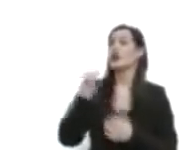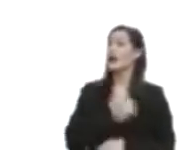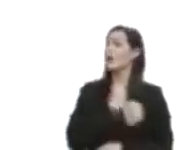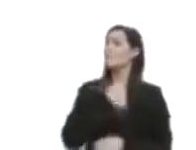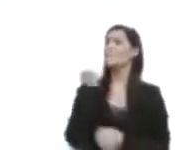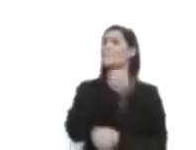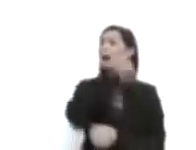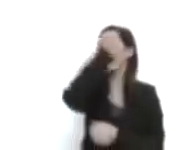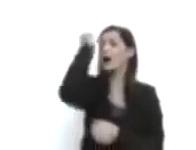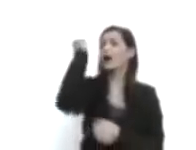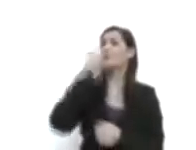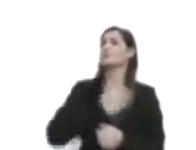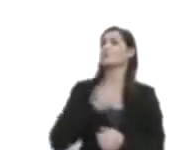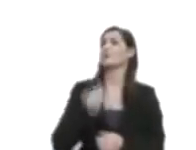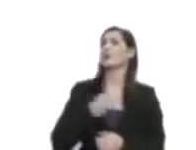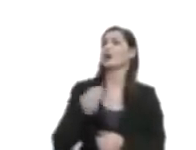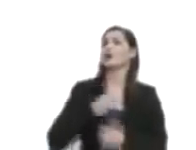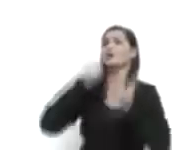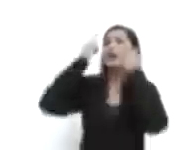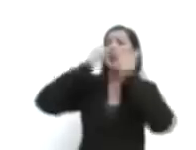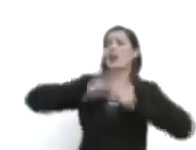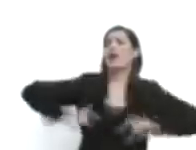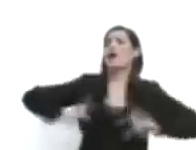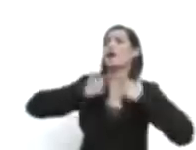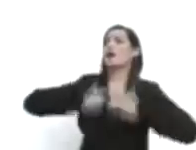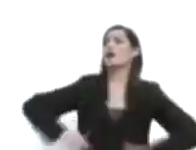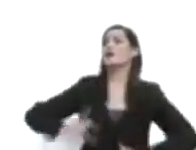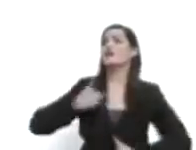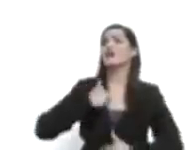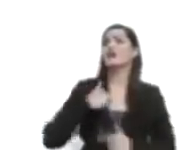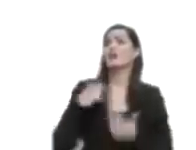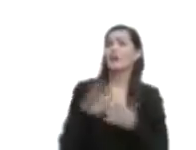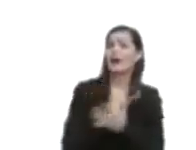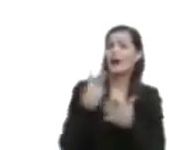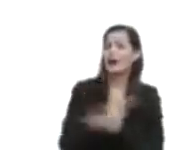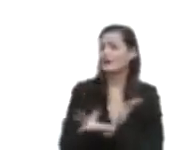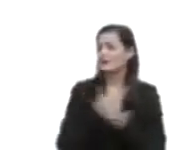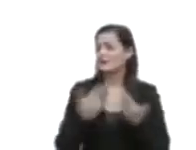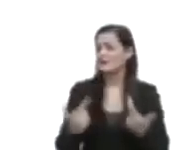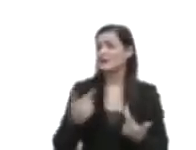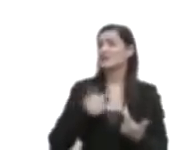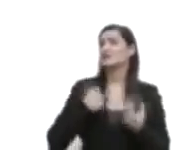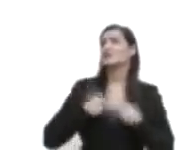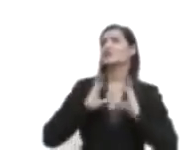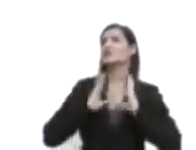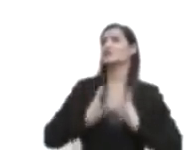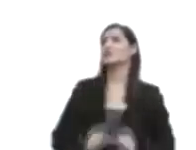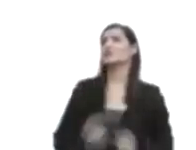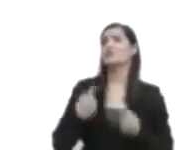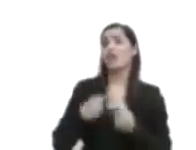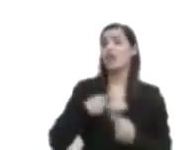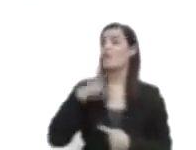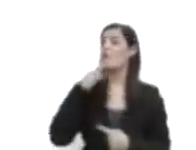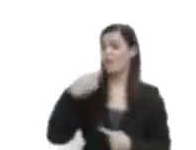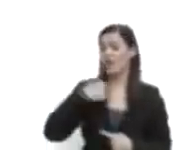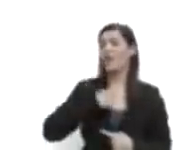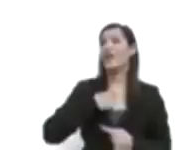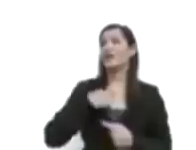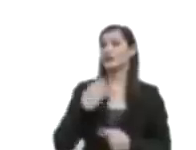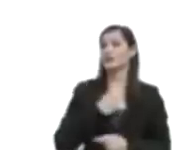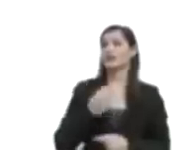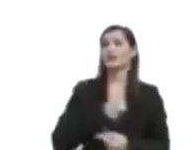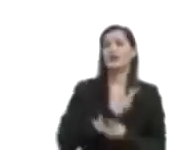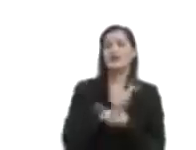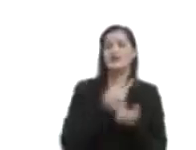misericórdias. Lava-me completamente da minha iniquidade, purifica-me do meu pecado, porque eu conheço as minhas transgressões, e o